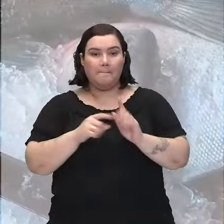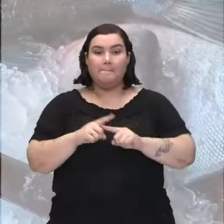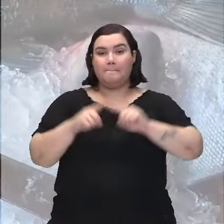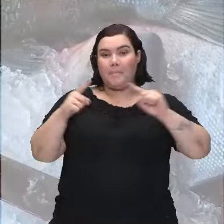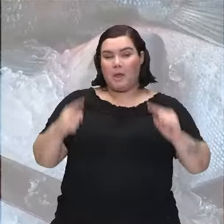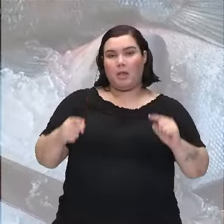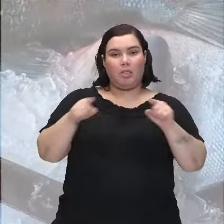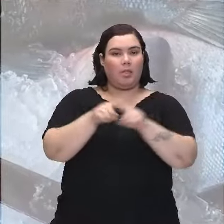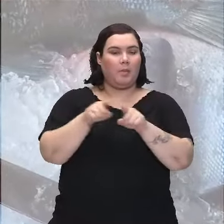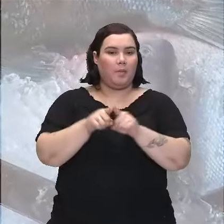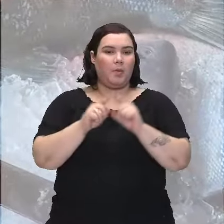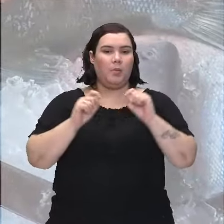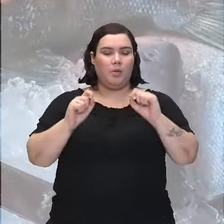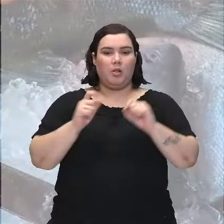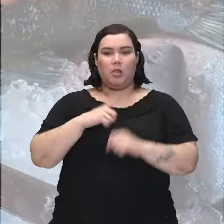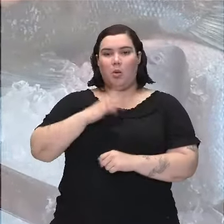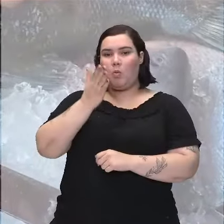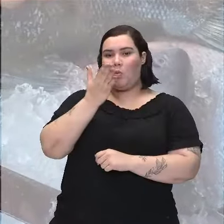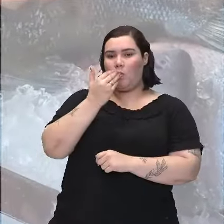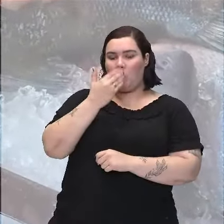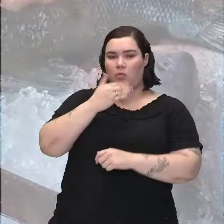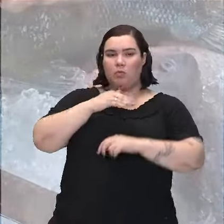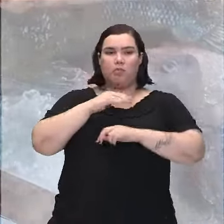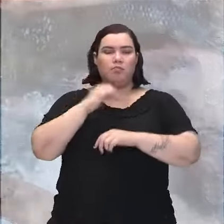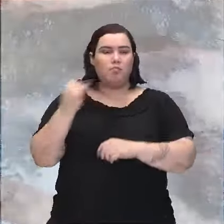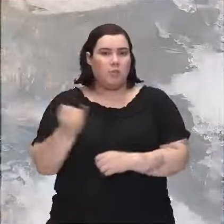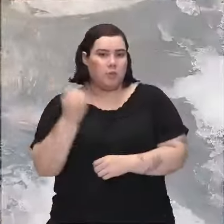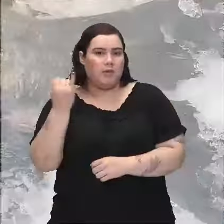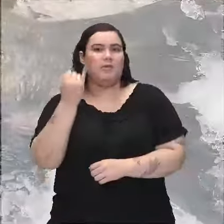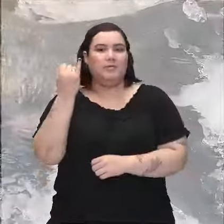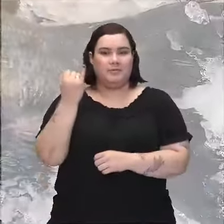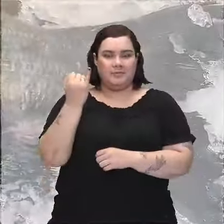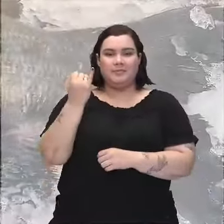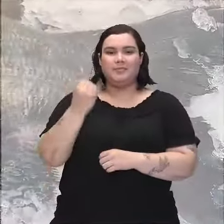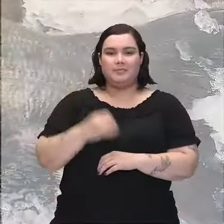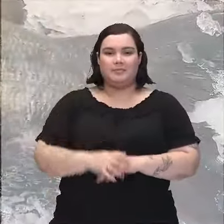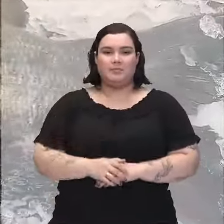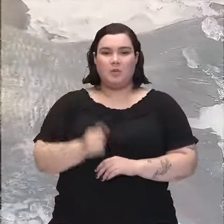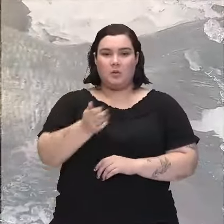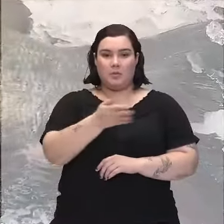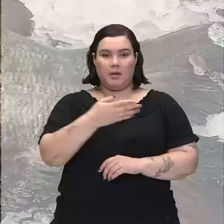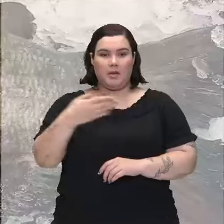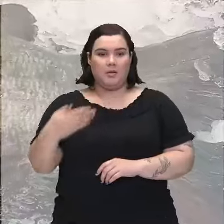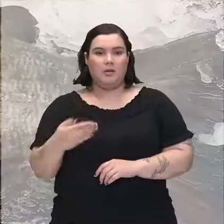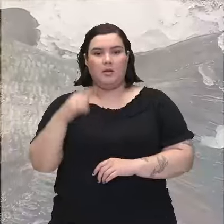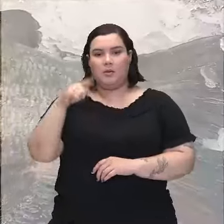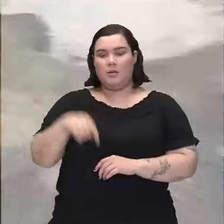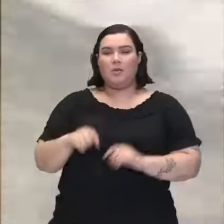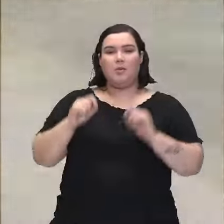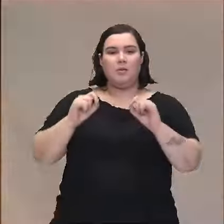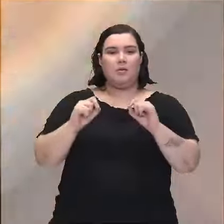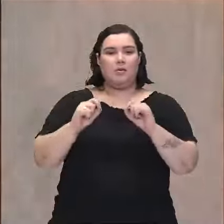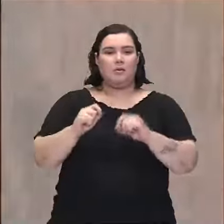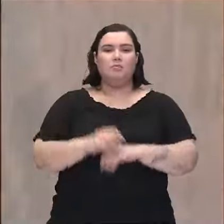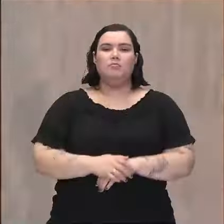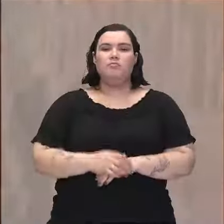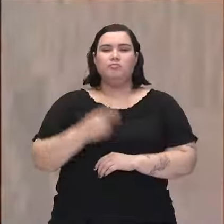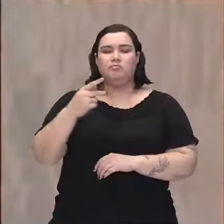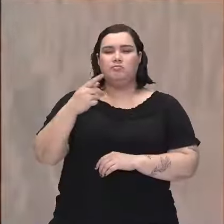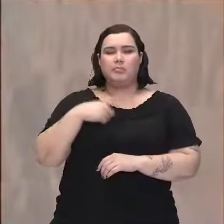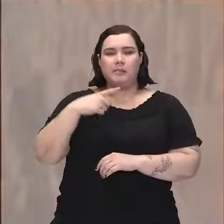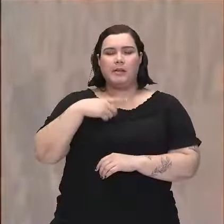uma fonte de alimento valiosa. Esse peixe é apreciado por sua